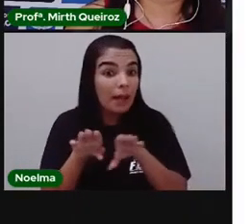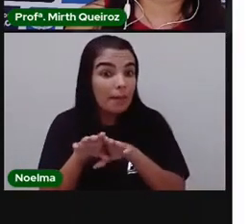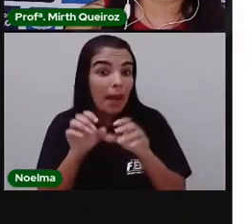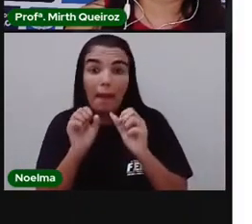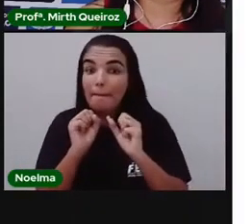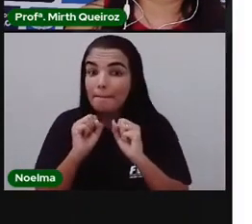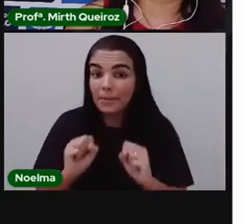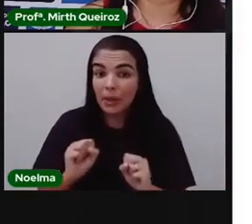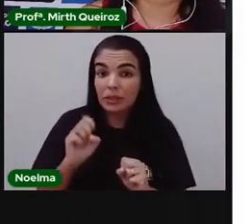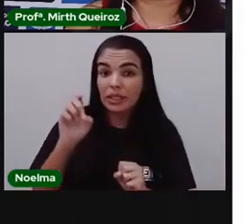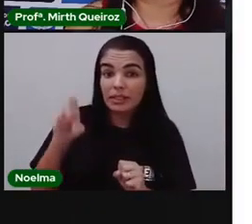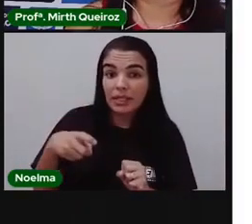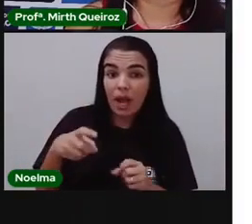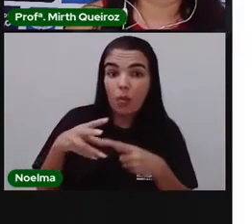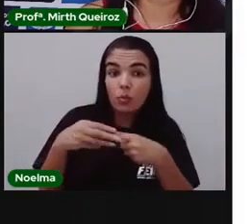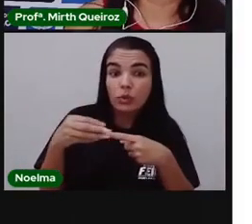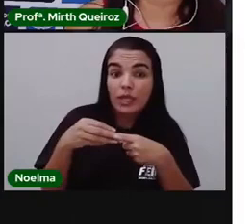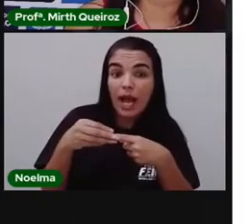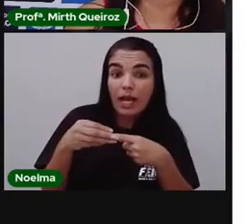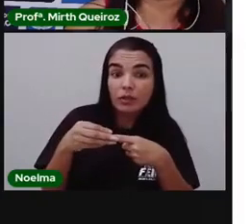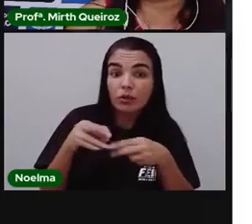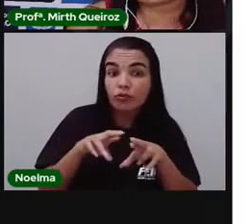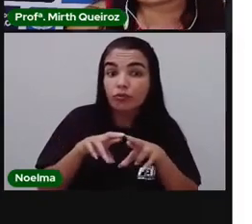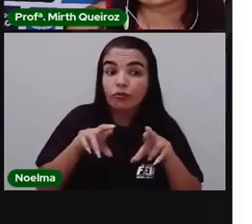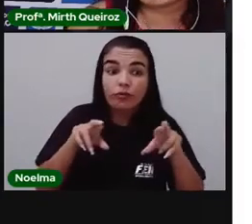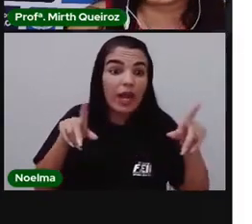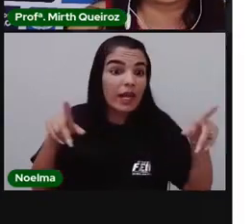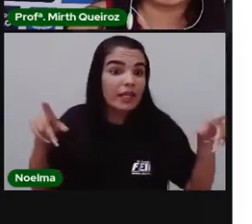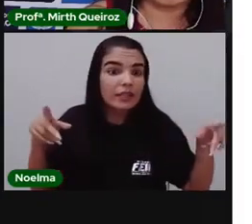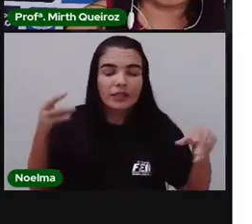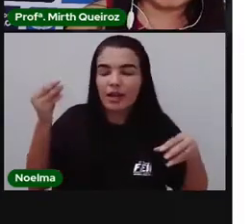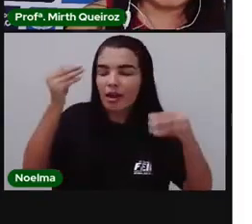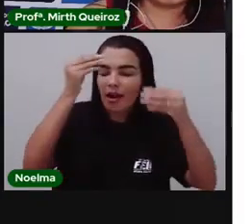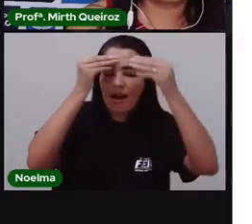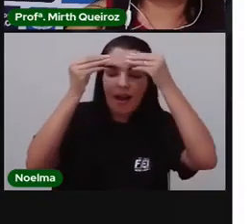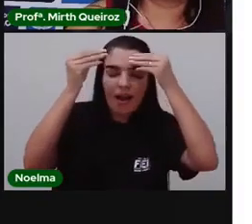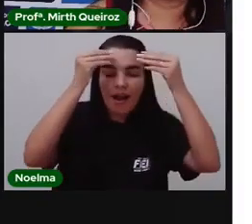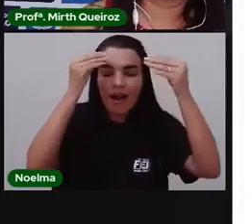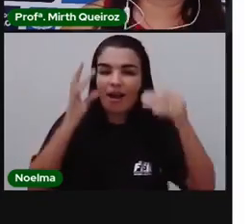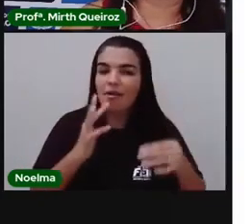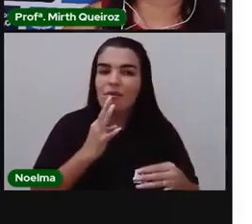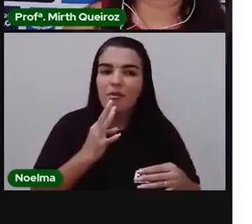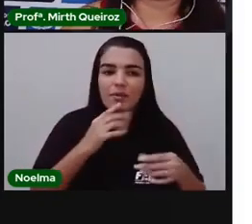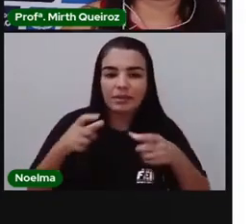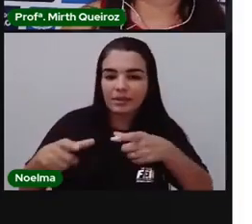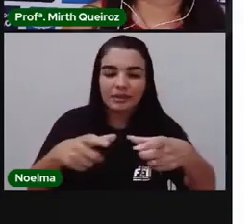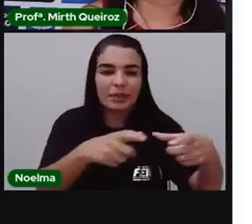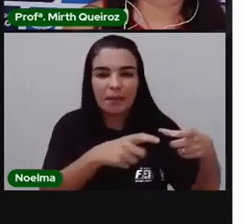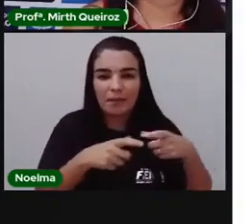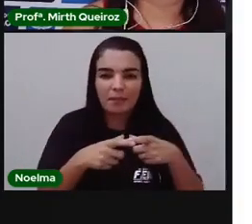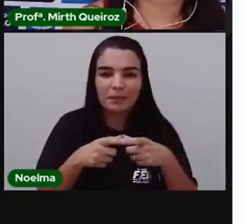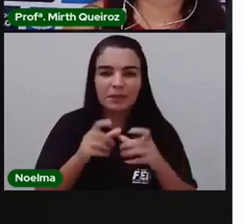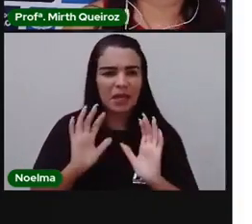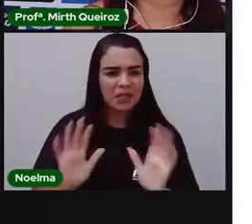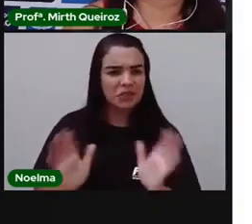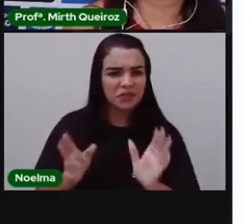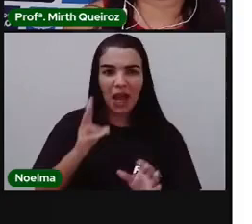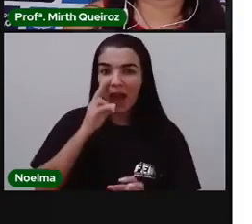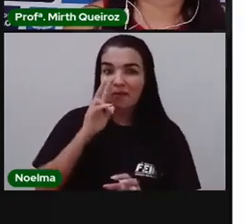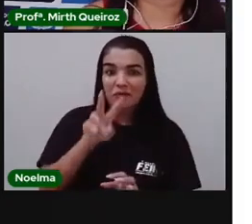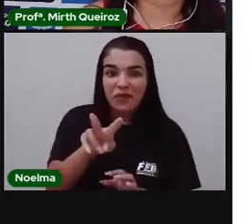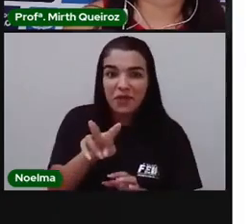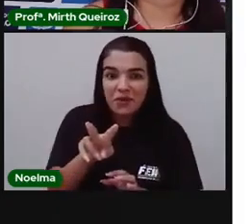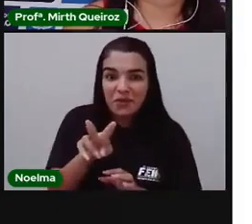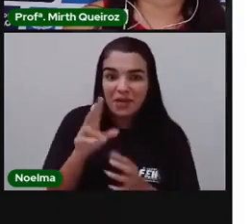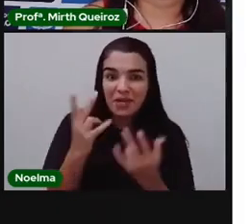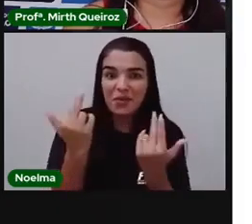ser usados também de diversas formas e em diferentes áreas do conhecimento. Quem nunca viu essas representações aqui?